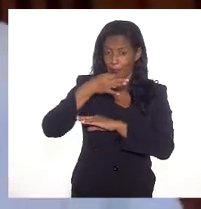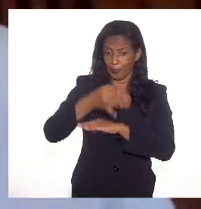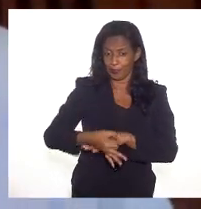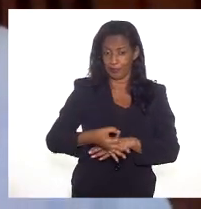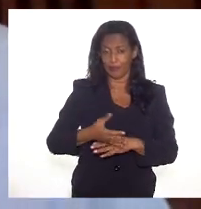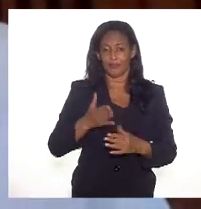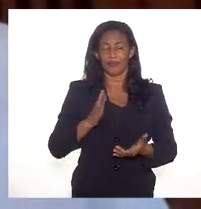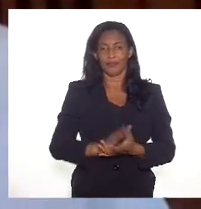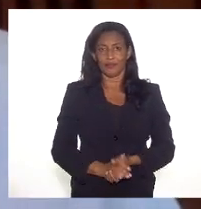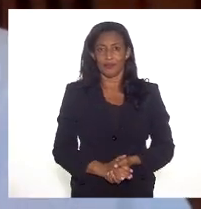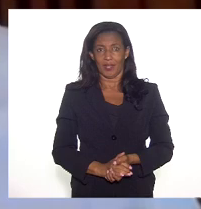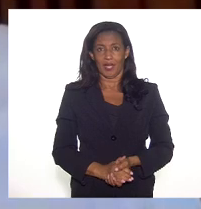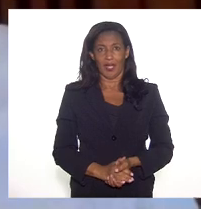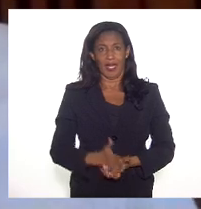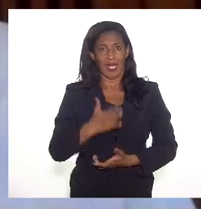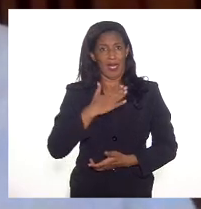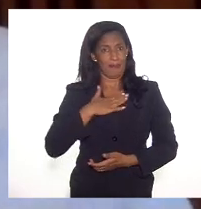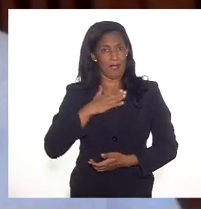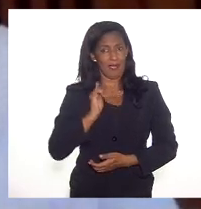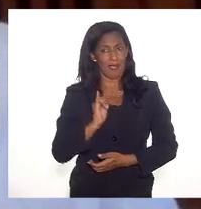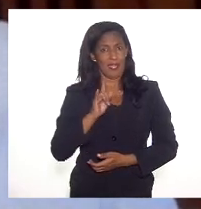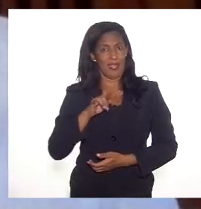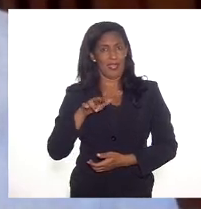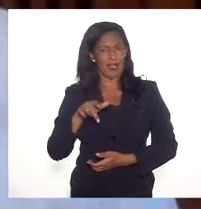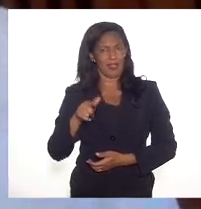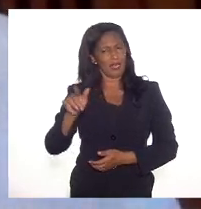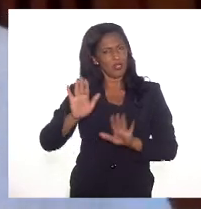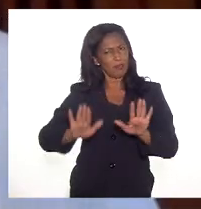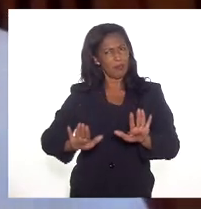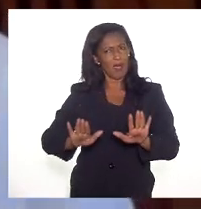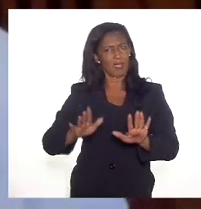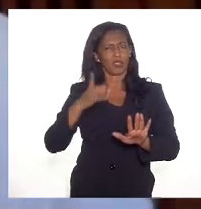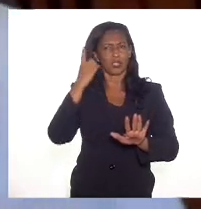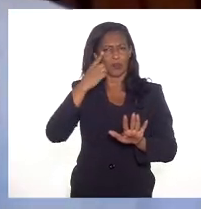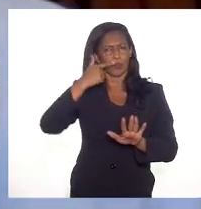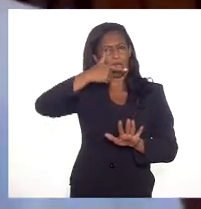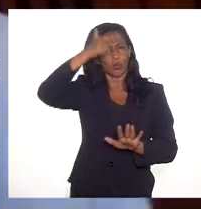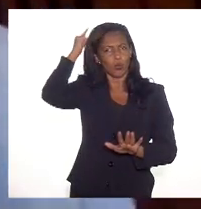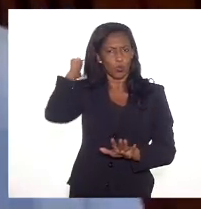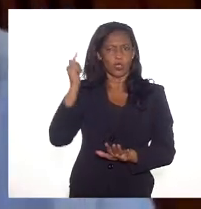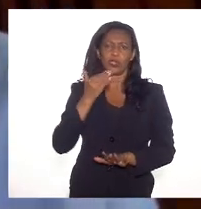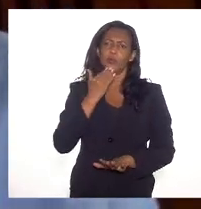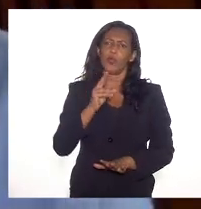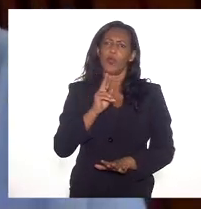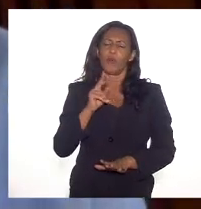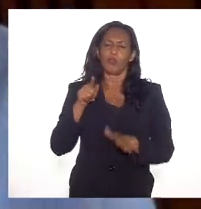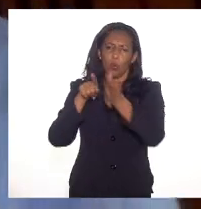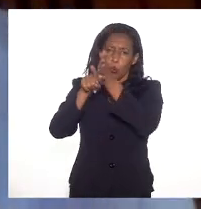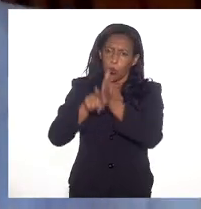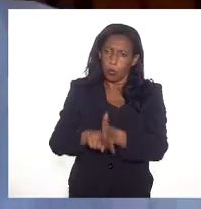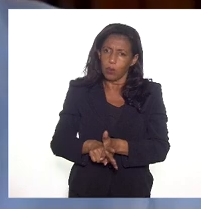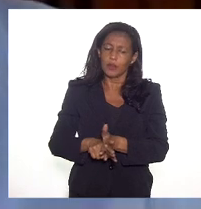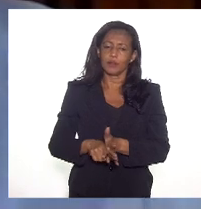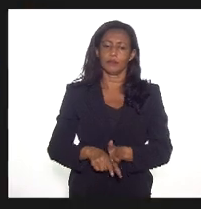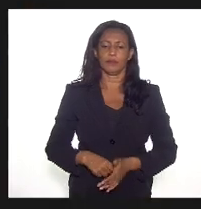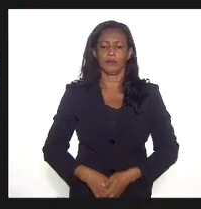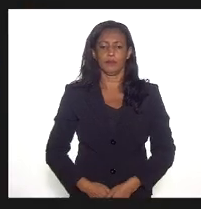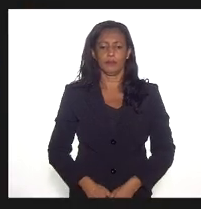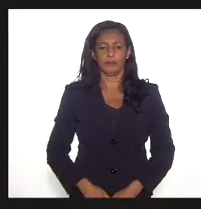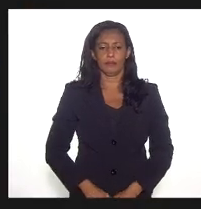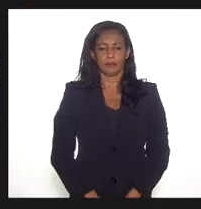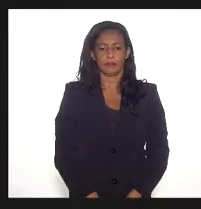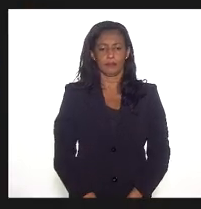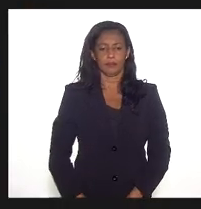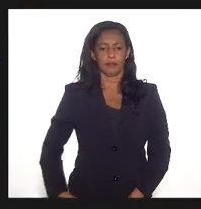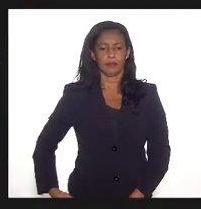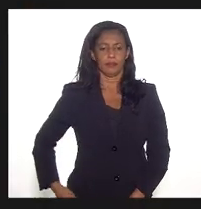minha... pela ilegalidade, mas o deputado Luiz Paulo seguiu vistas. Vamos em frente. Pela ordem,